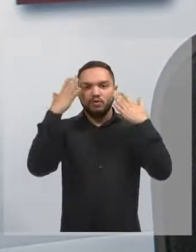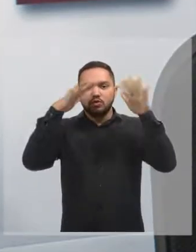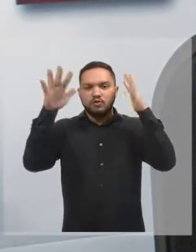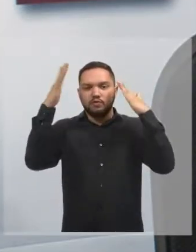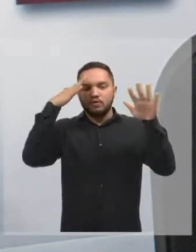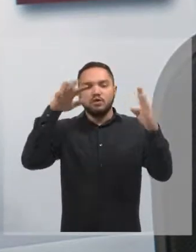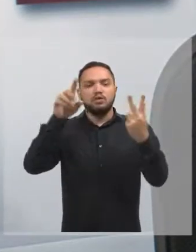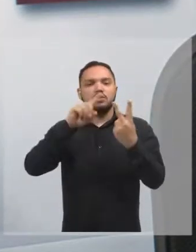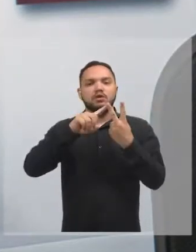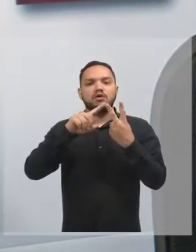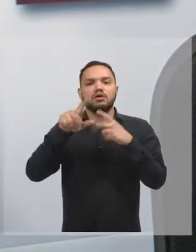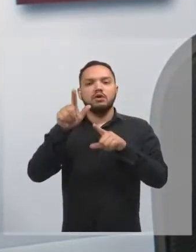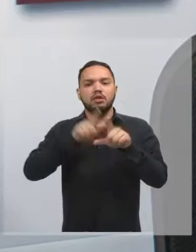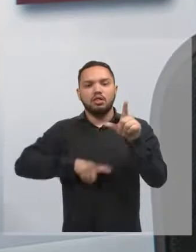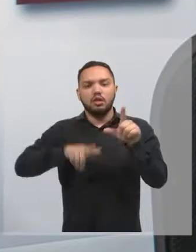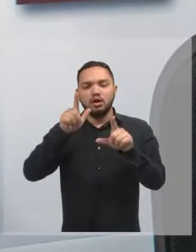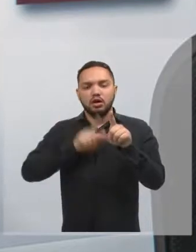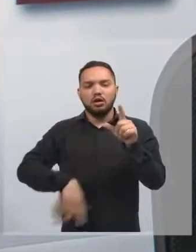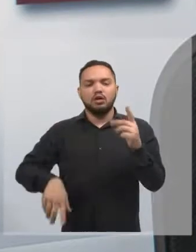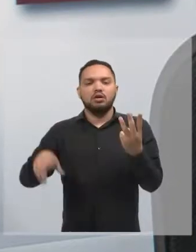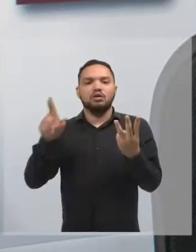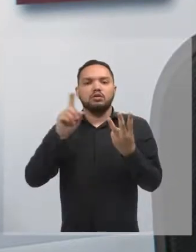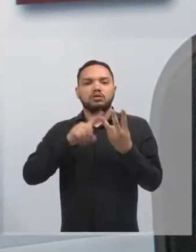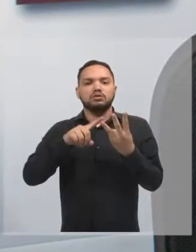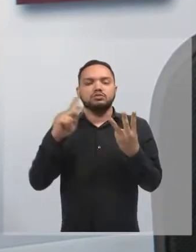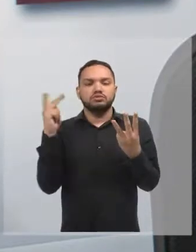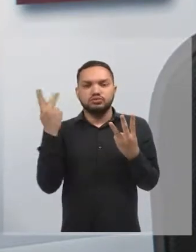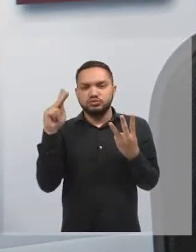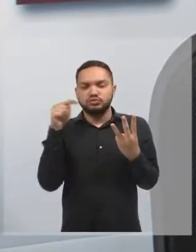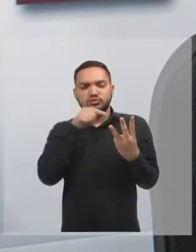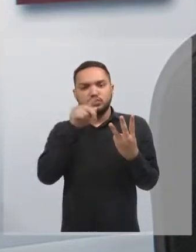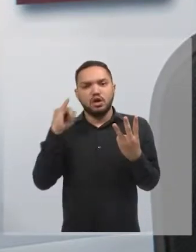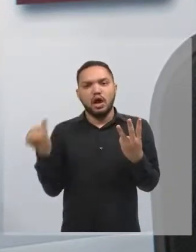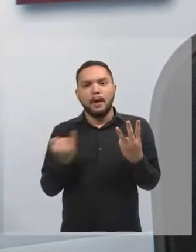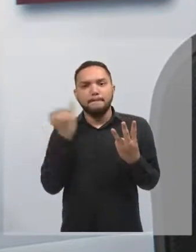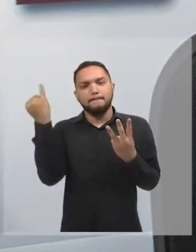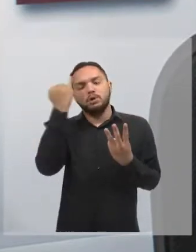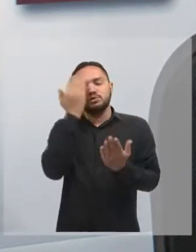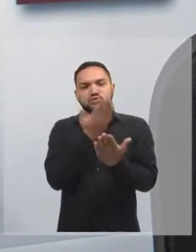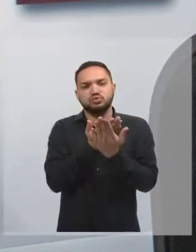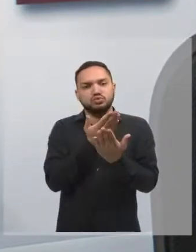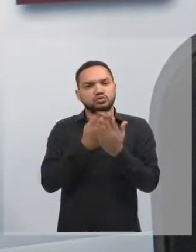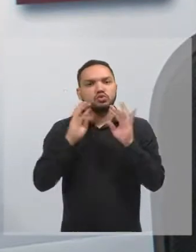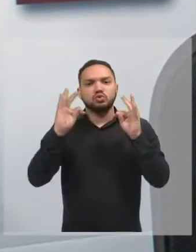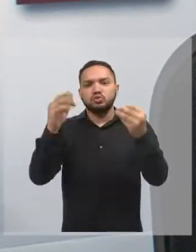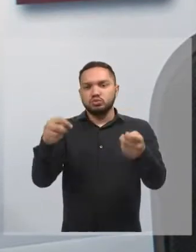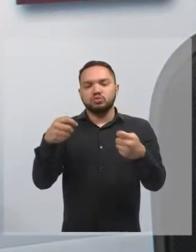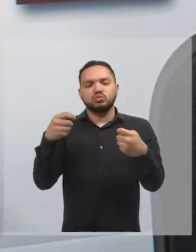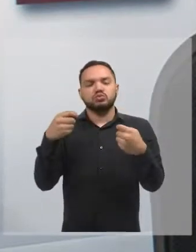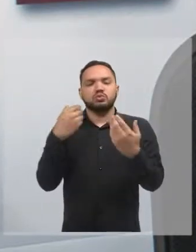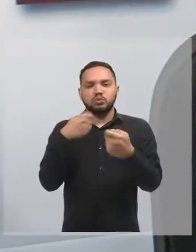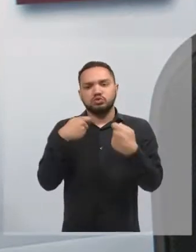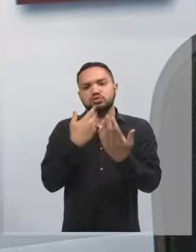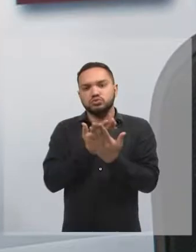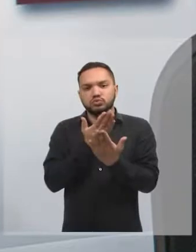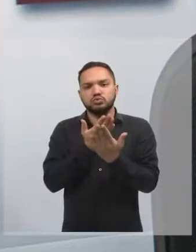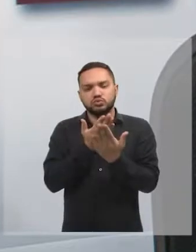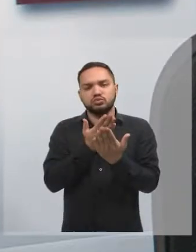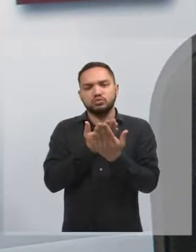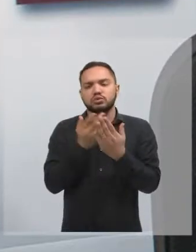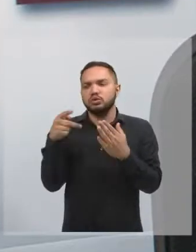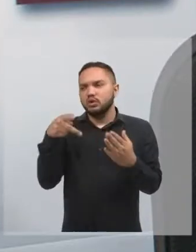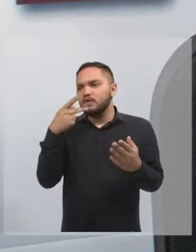filosofia, letras, entre outros, são importantes na formação do indivíduo. O que está